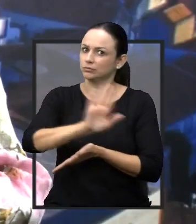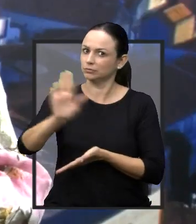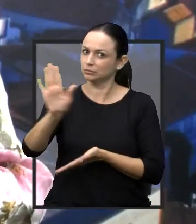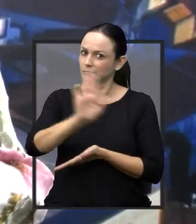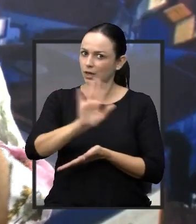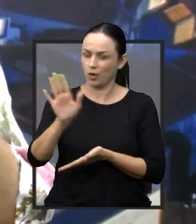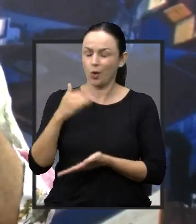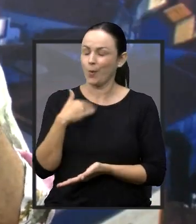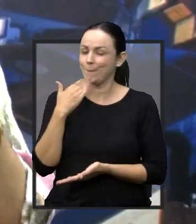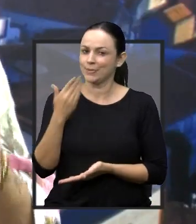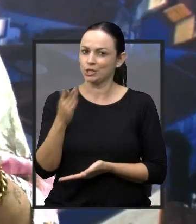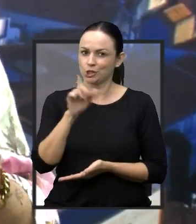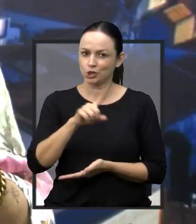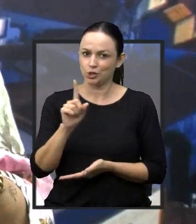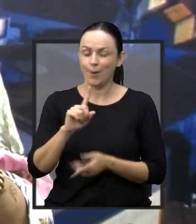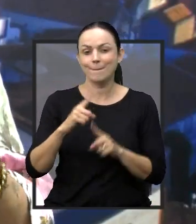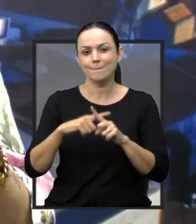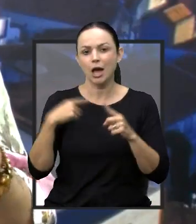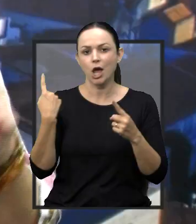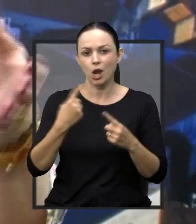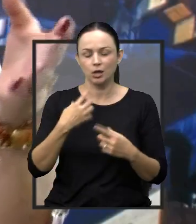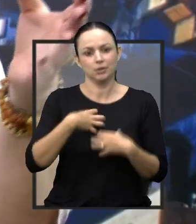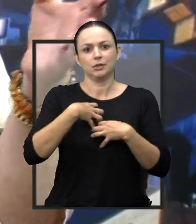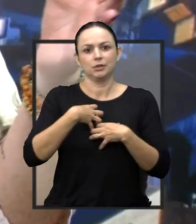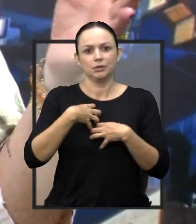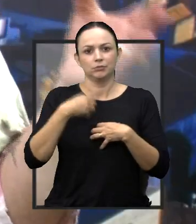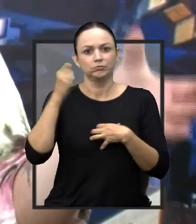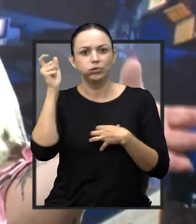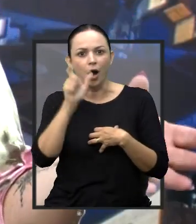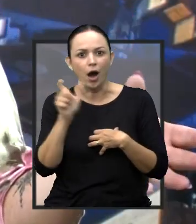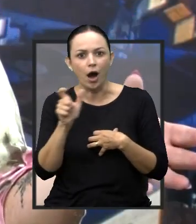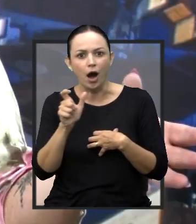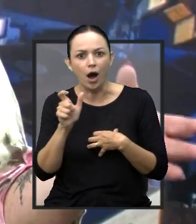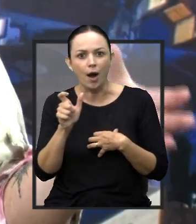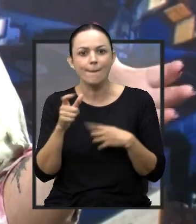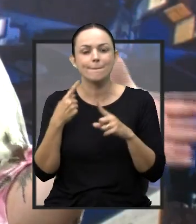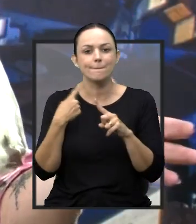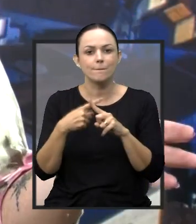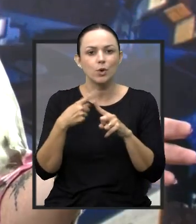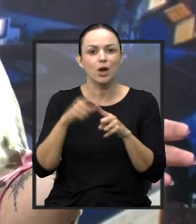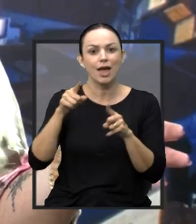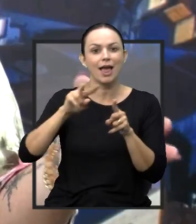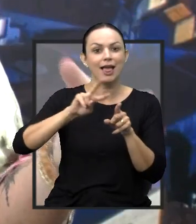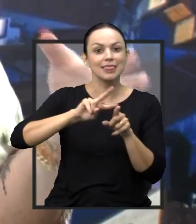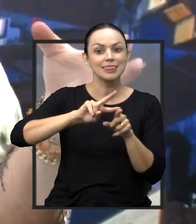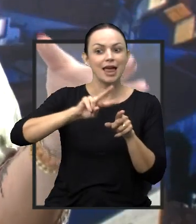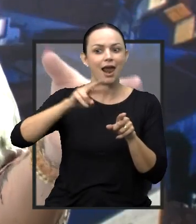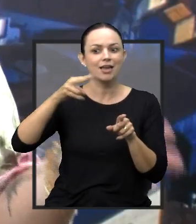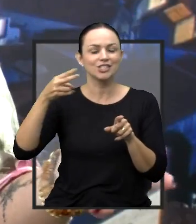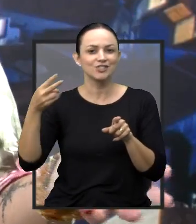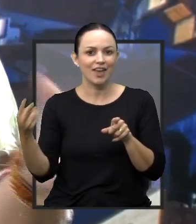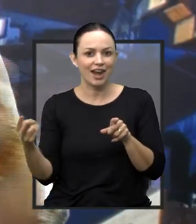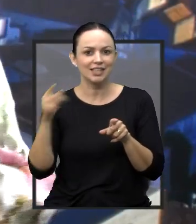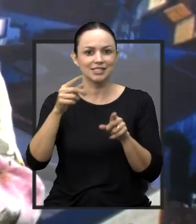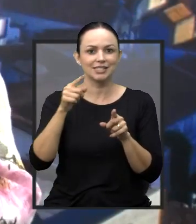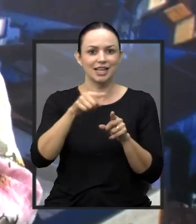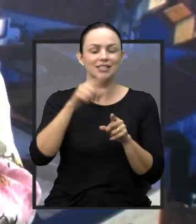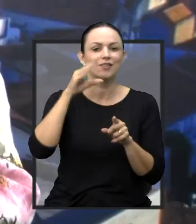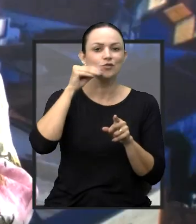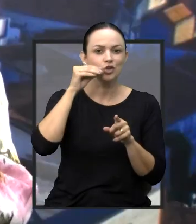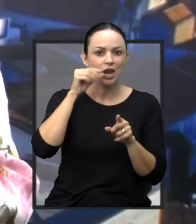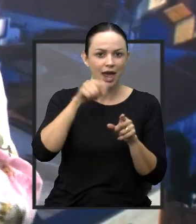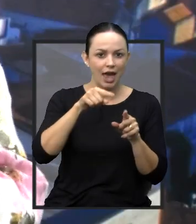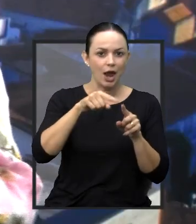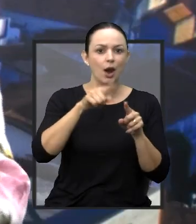isso, mas nós ficamos chocados com a situação que foi a transferência desses funcionários do balneário para